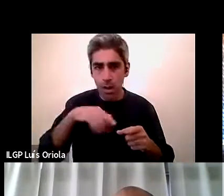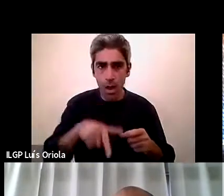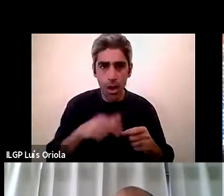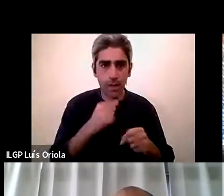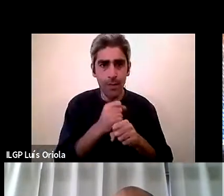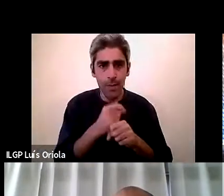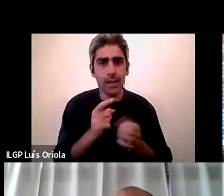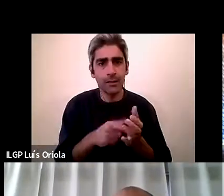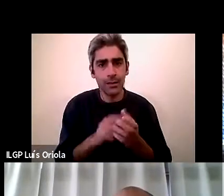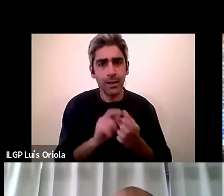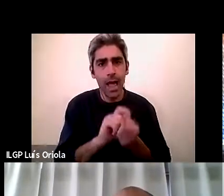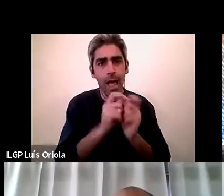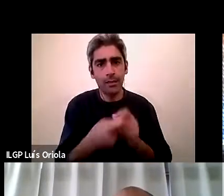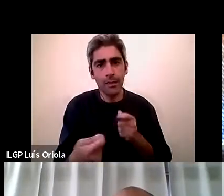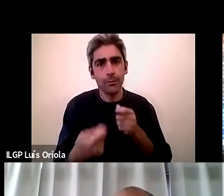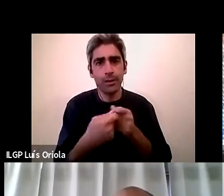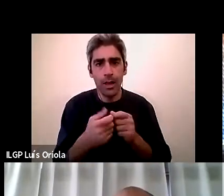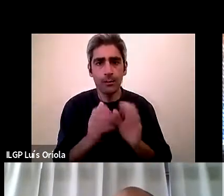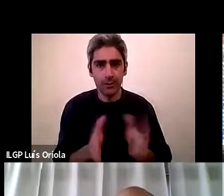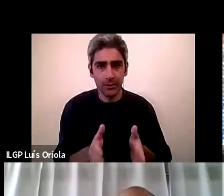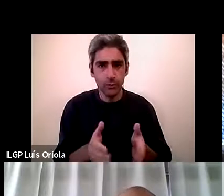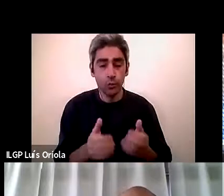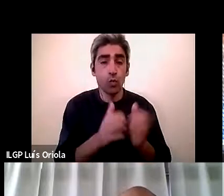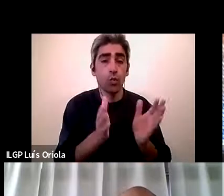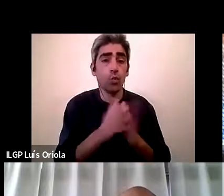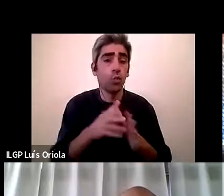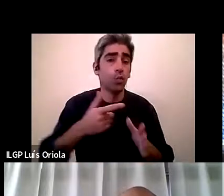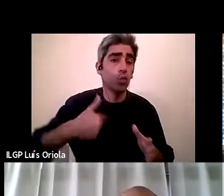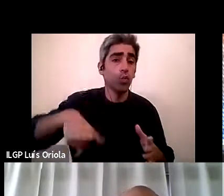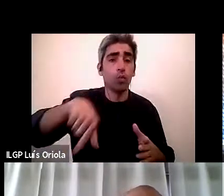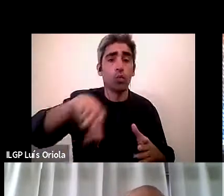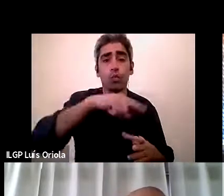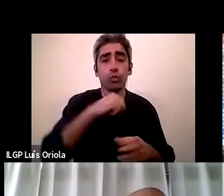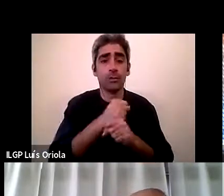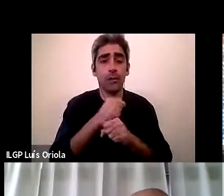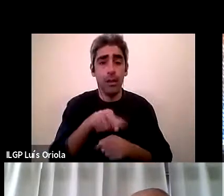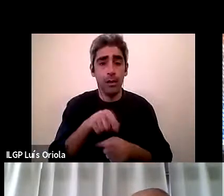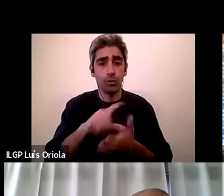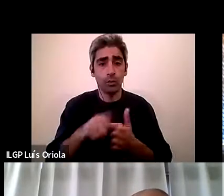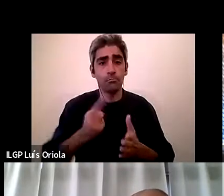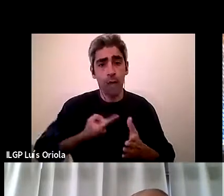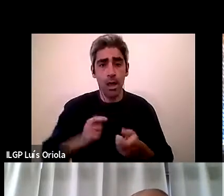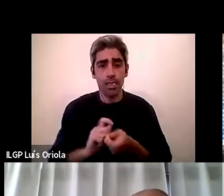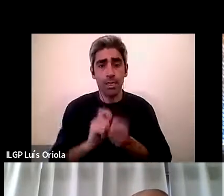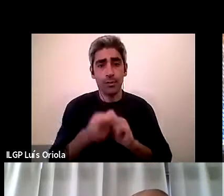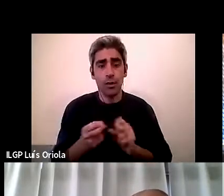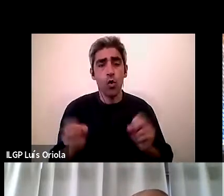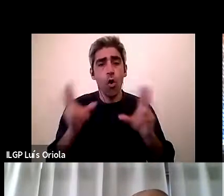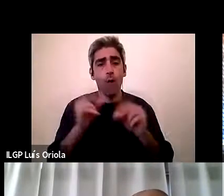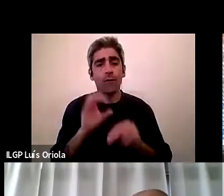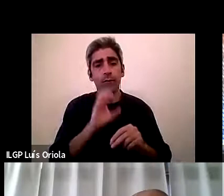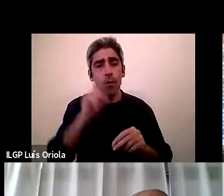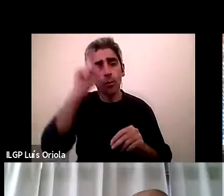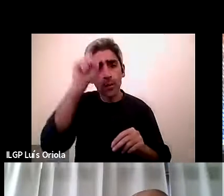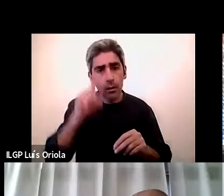foi necessário adaptarmos, e todos nós que trabalhamos neste projeto tivemos que nos adaptar a novas rotinas e criar novas